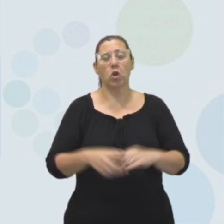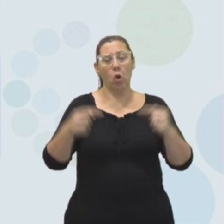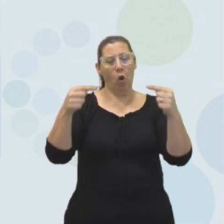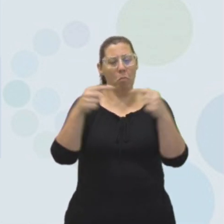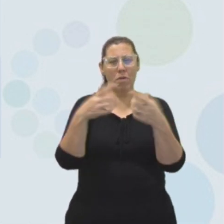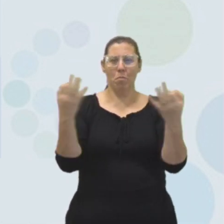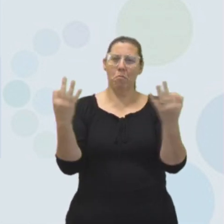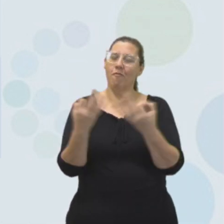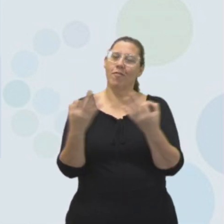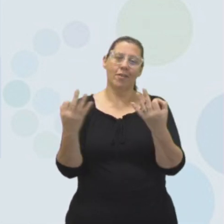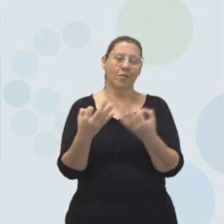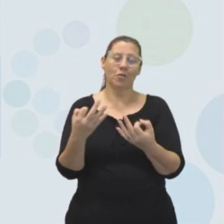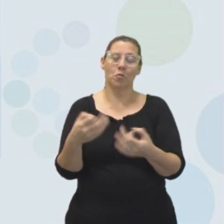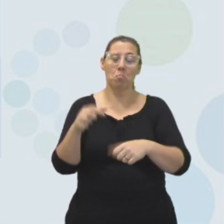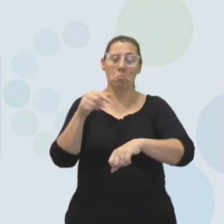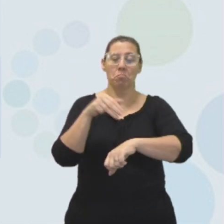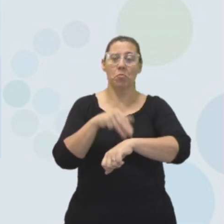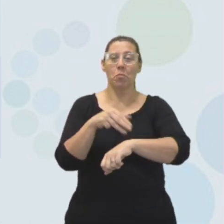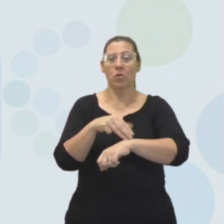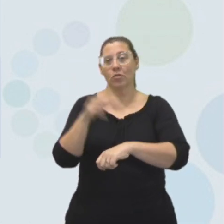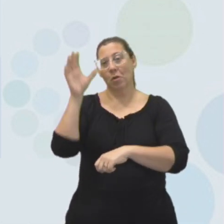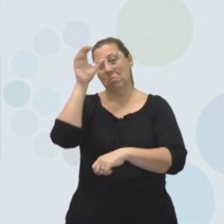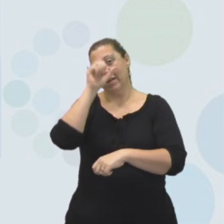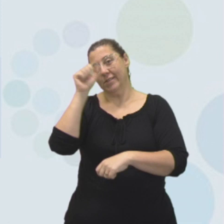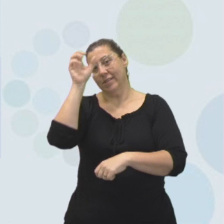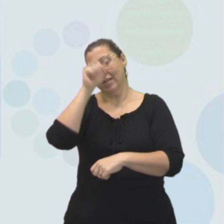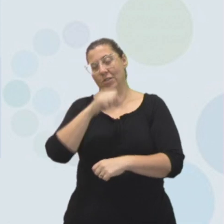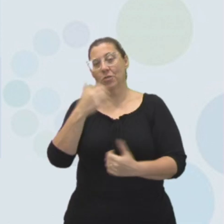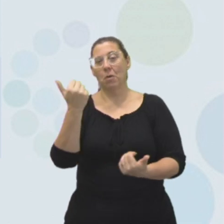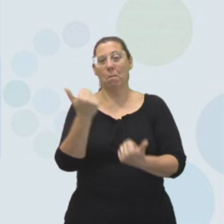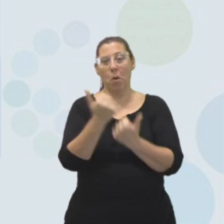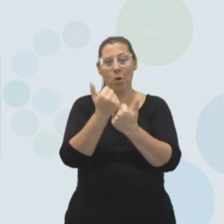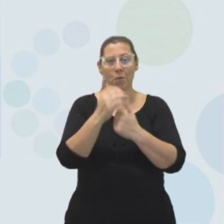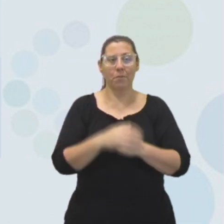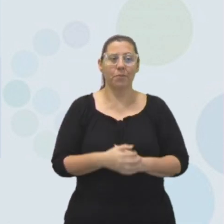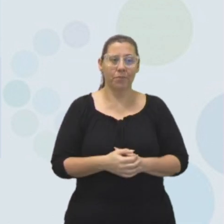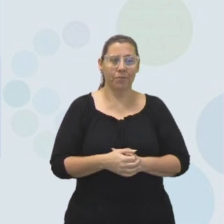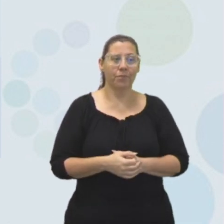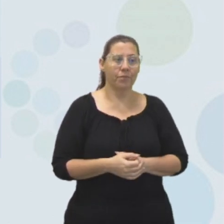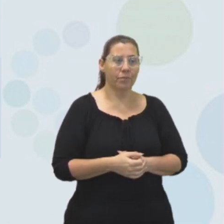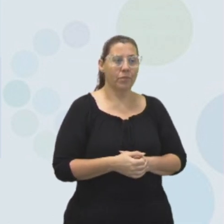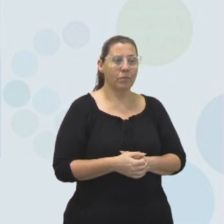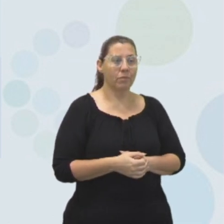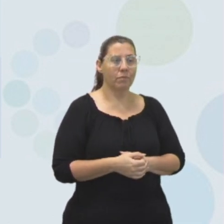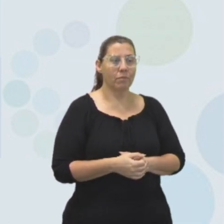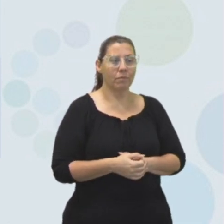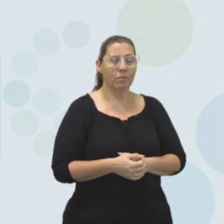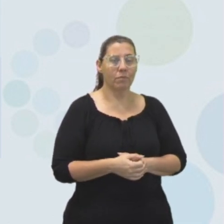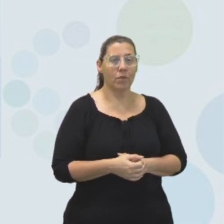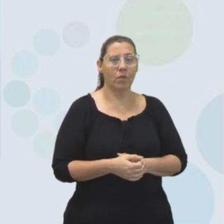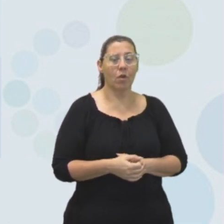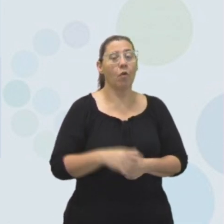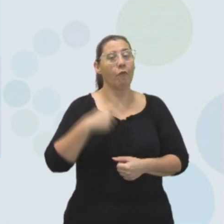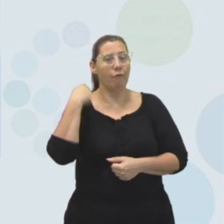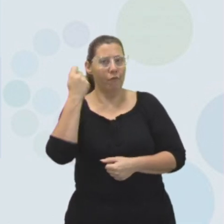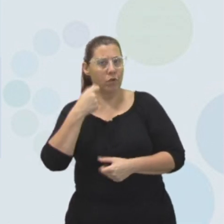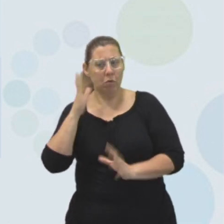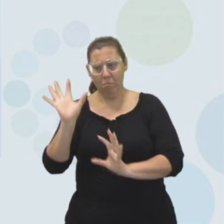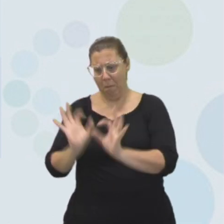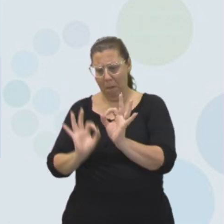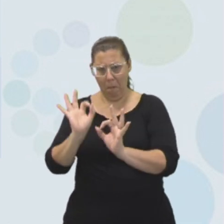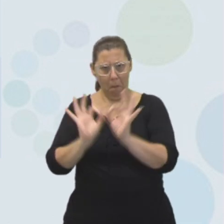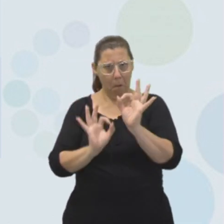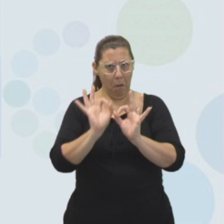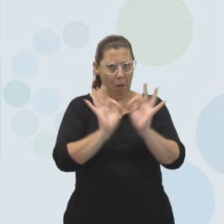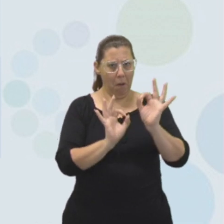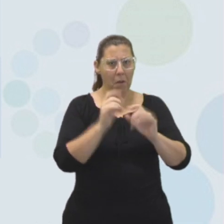de aprendizagem que estão no material de apoio. E os vídeos como produção, né, que a gente está dando ênfase, porque muitas vezes